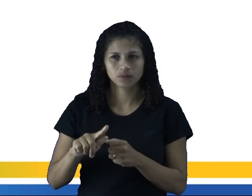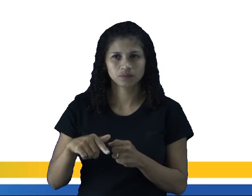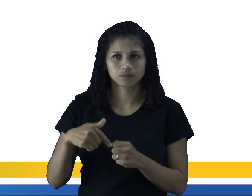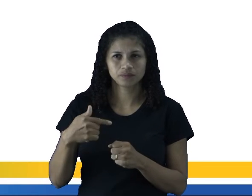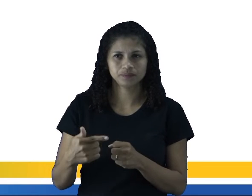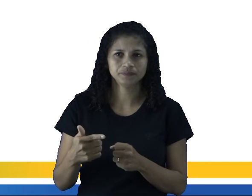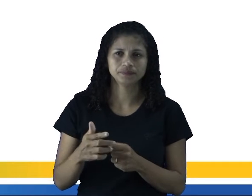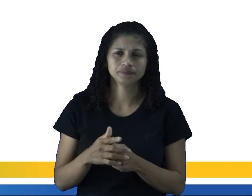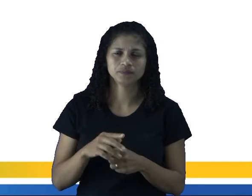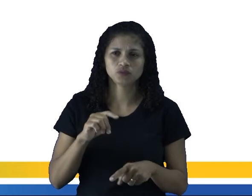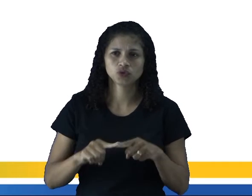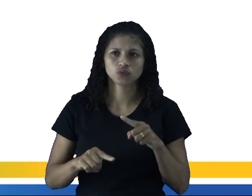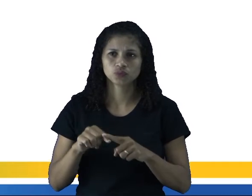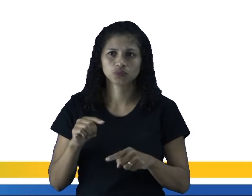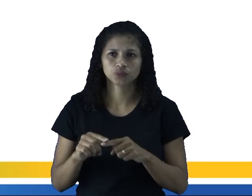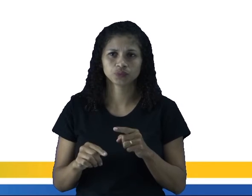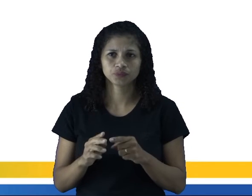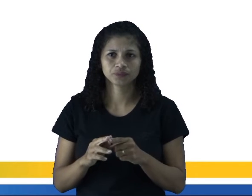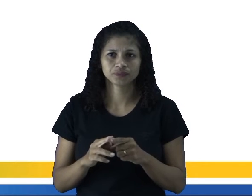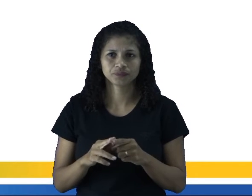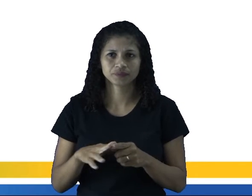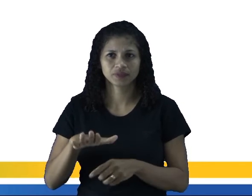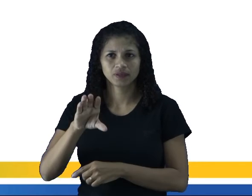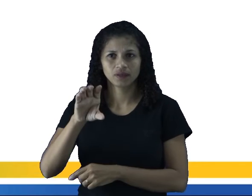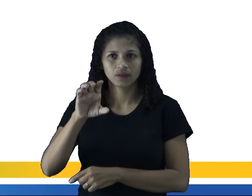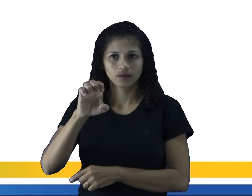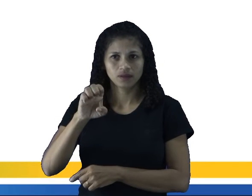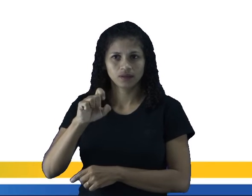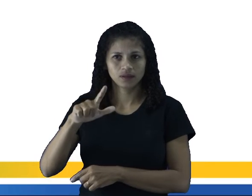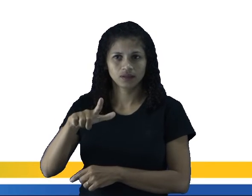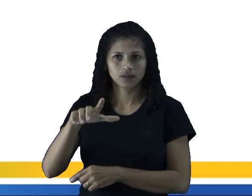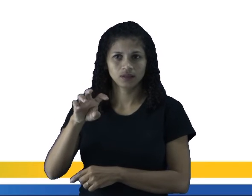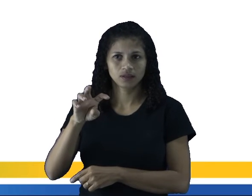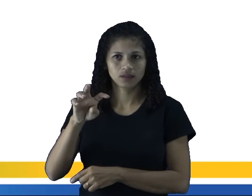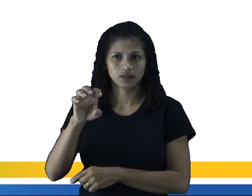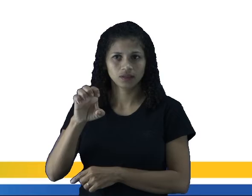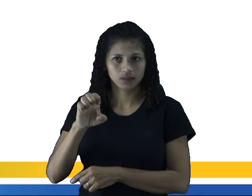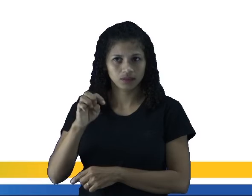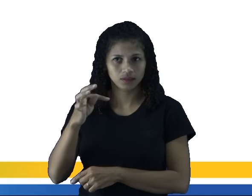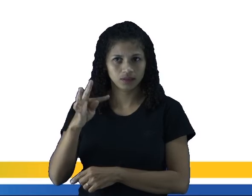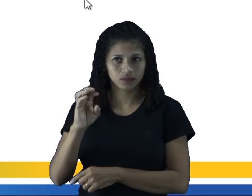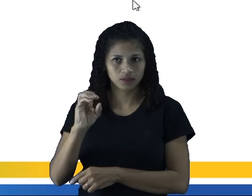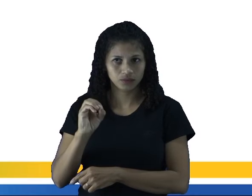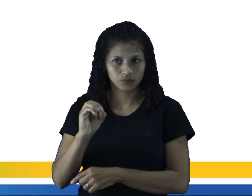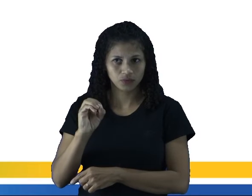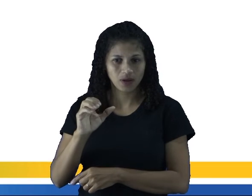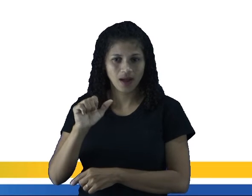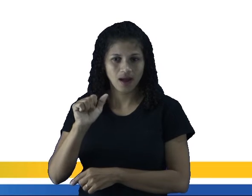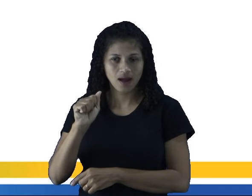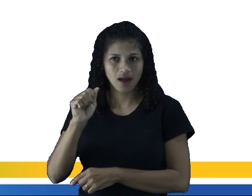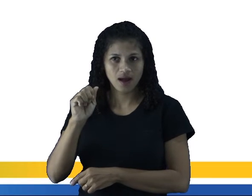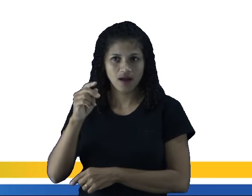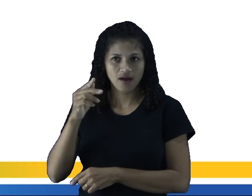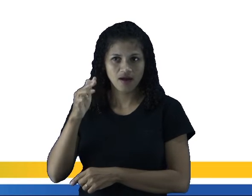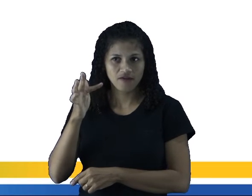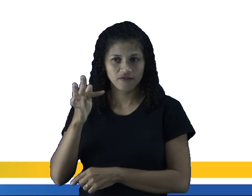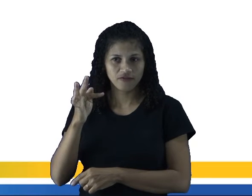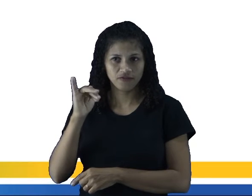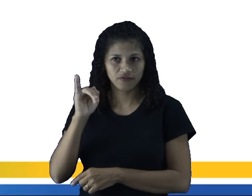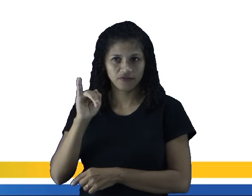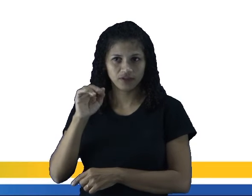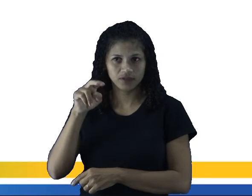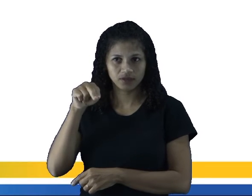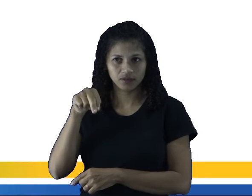A próxima propriedade é a eletroafinidade, que é a energia liberada ali por um átomo quando ele forma